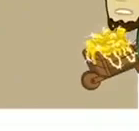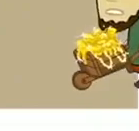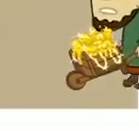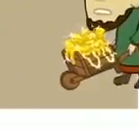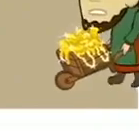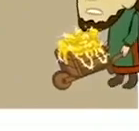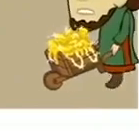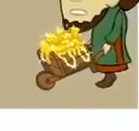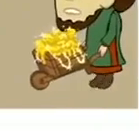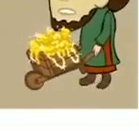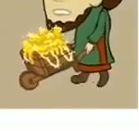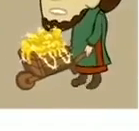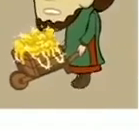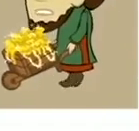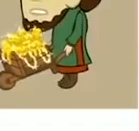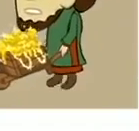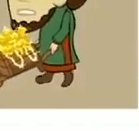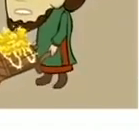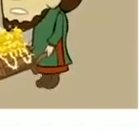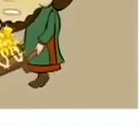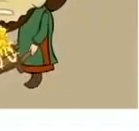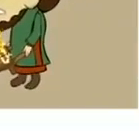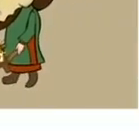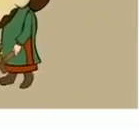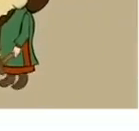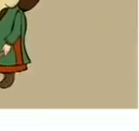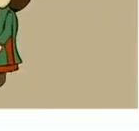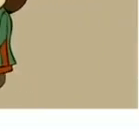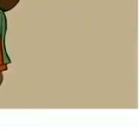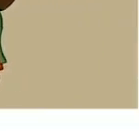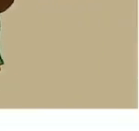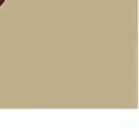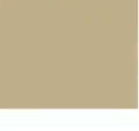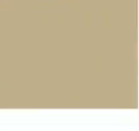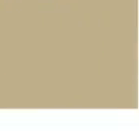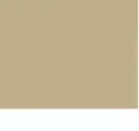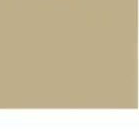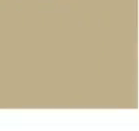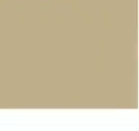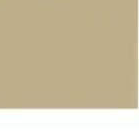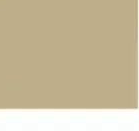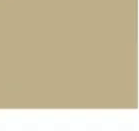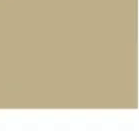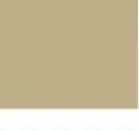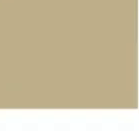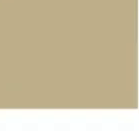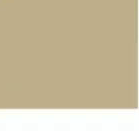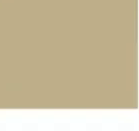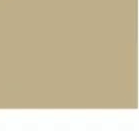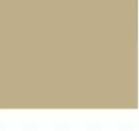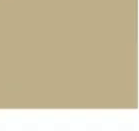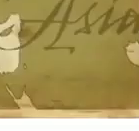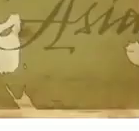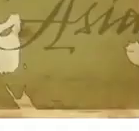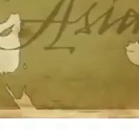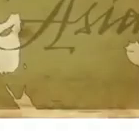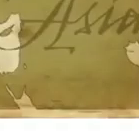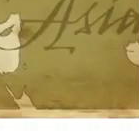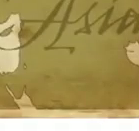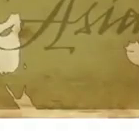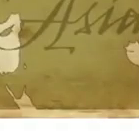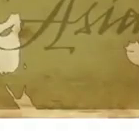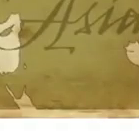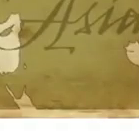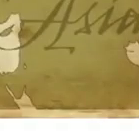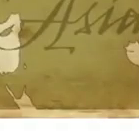do comércio no Mediterrâneo, essas duas cidades italianas passaram a cobrar preços muito altos pelas mercadorias. A